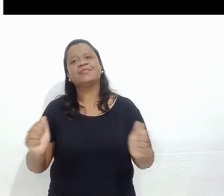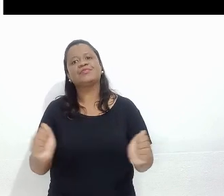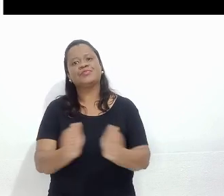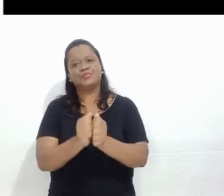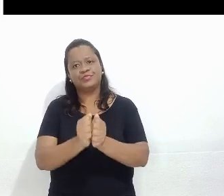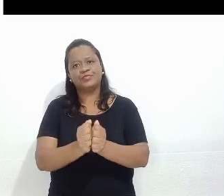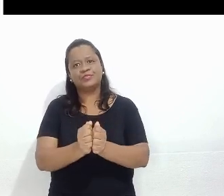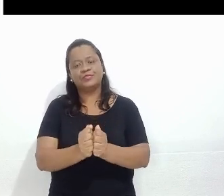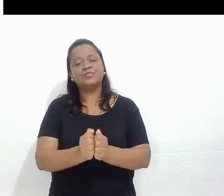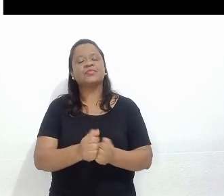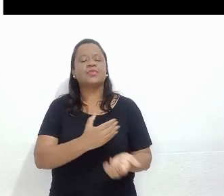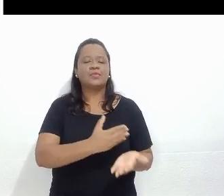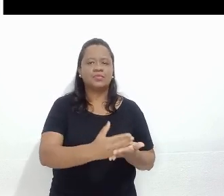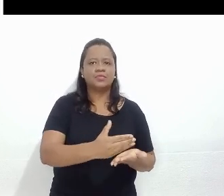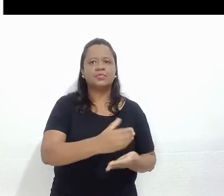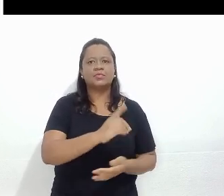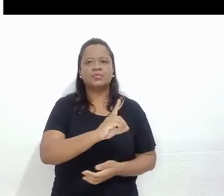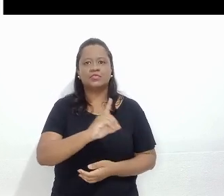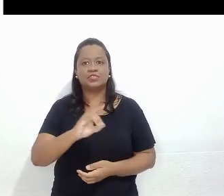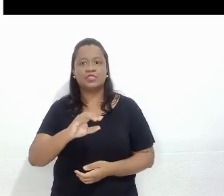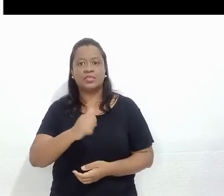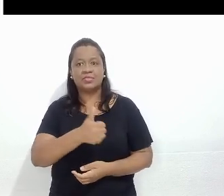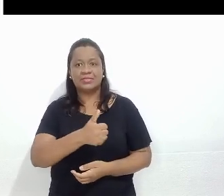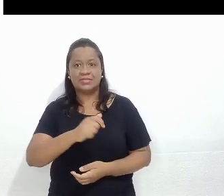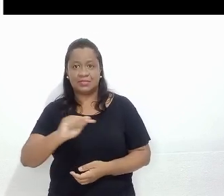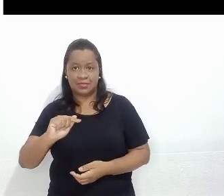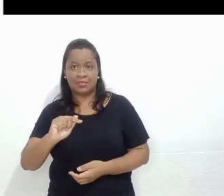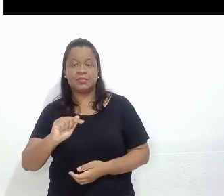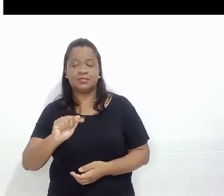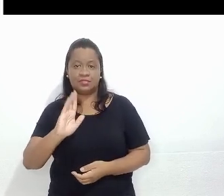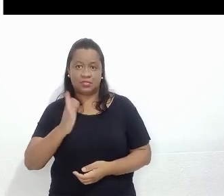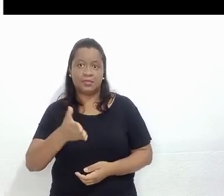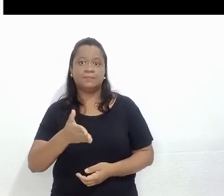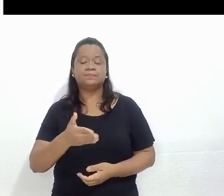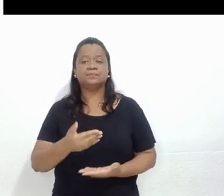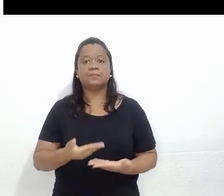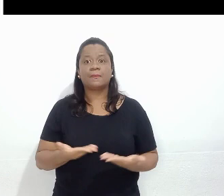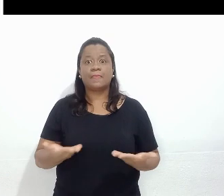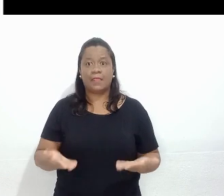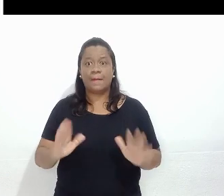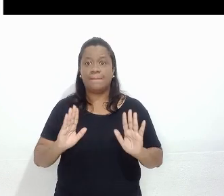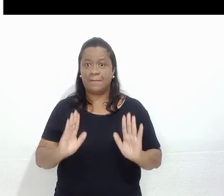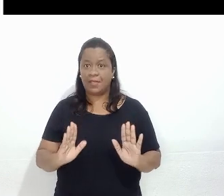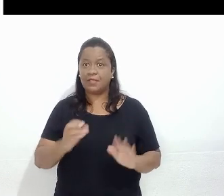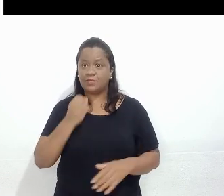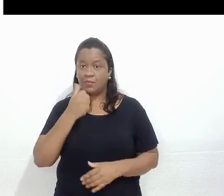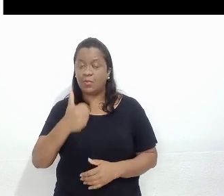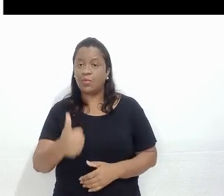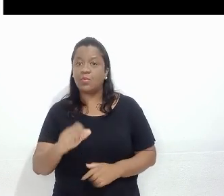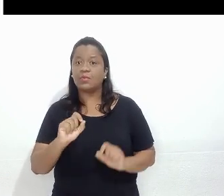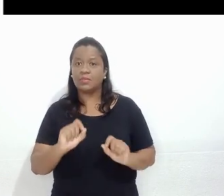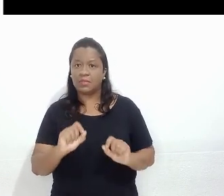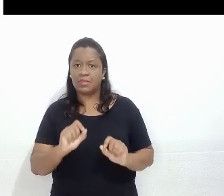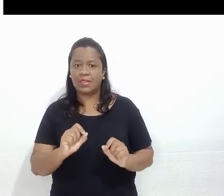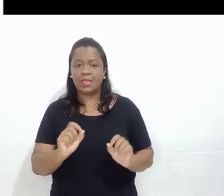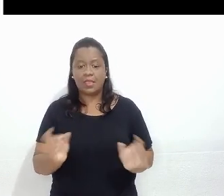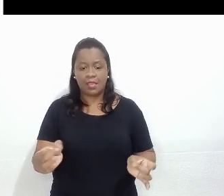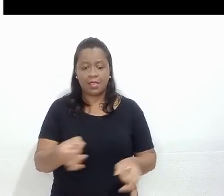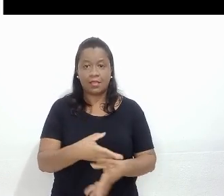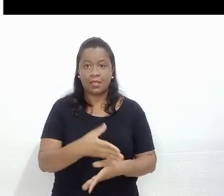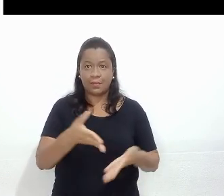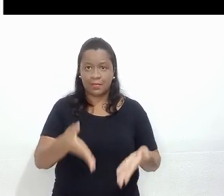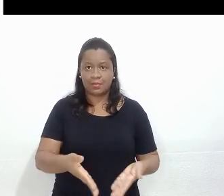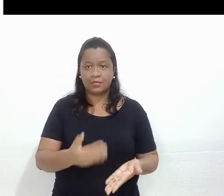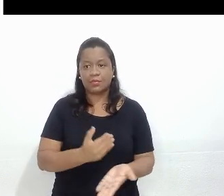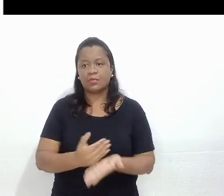dia 17, né, que a gente começou. Pois então, a gente já está em andamento. Mas, assim, a boa notícia é que, acabando esse curso, vai